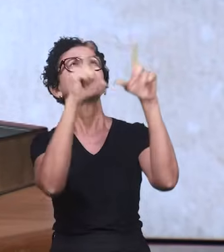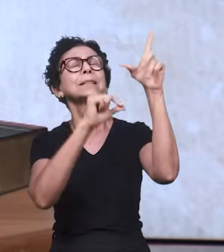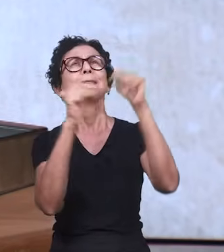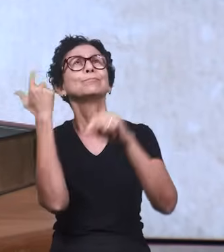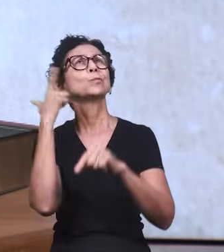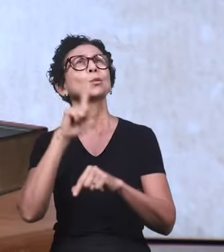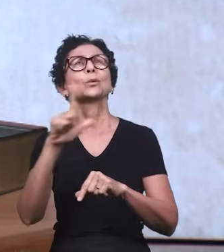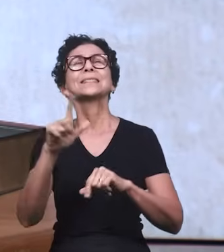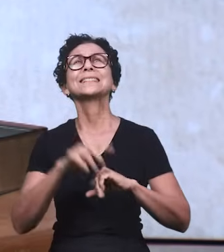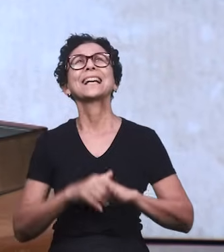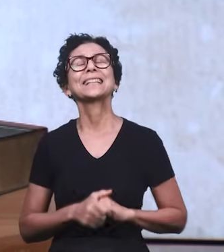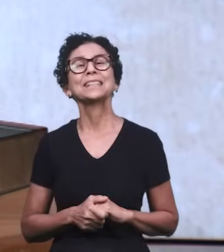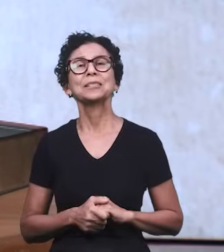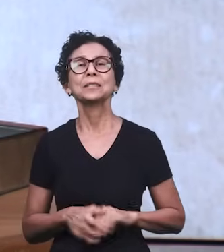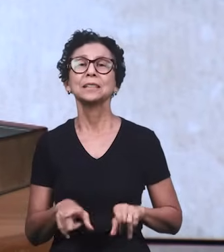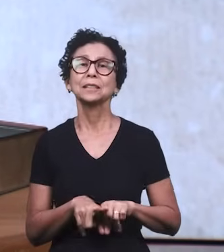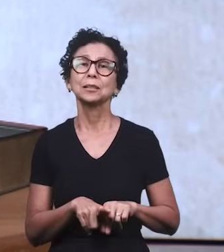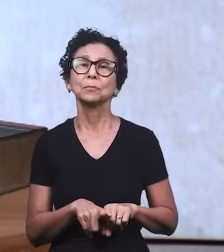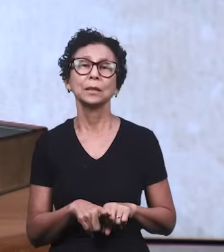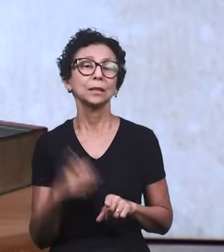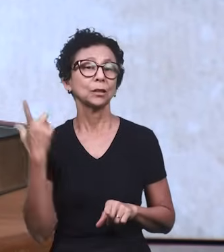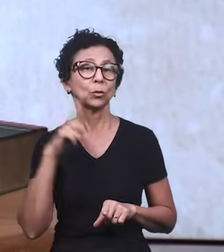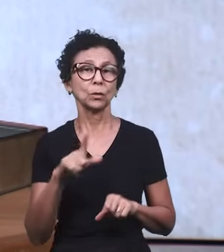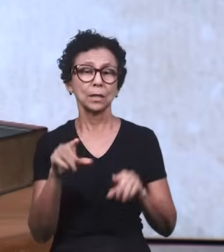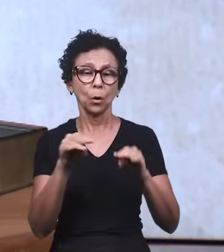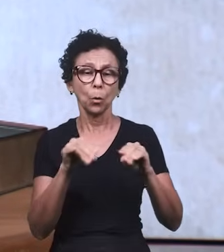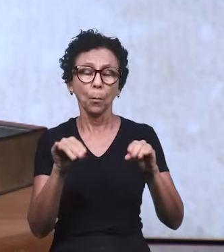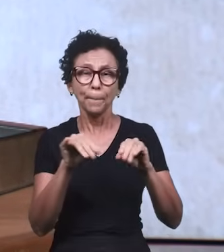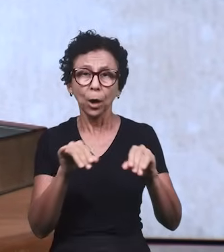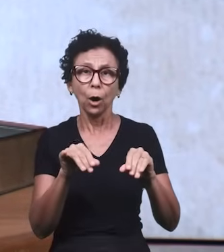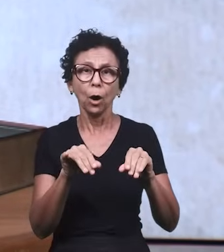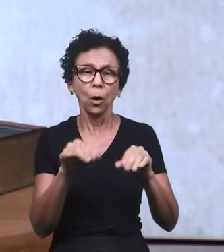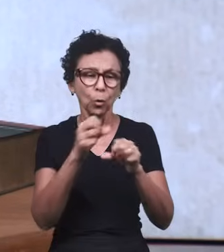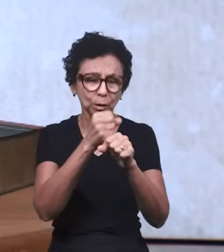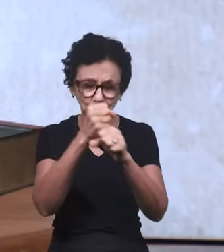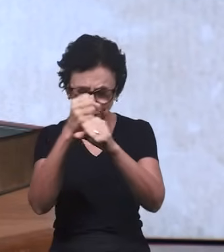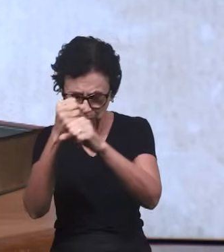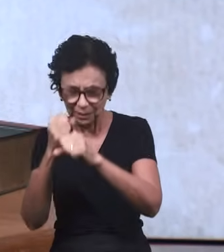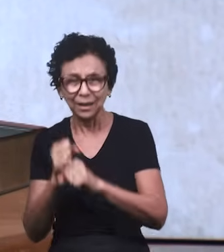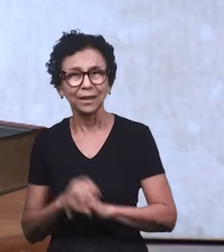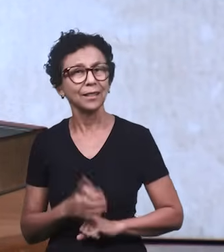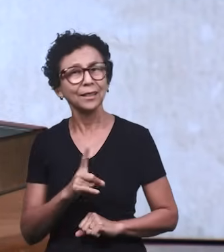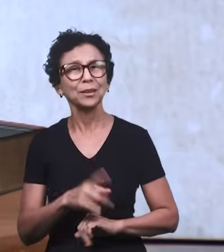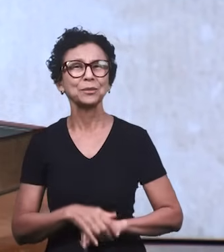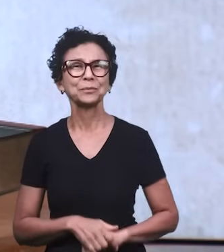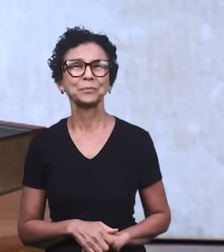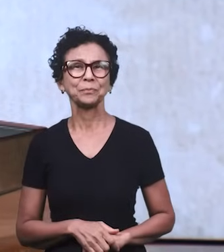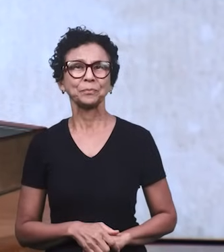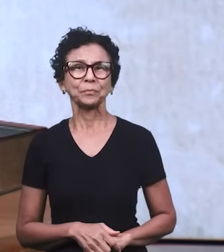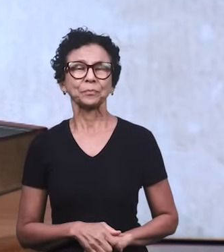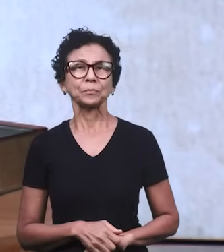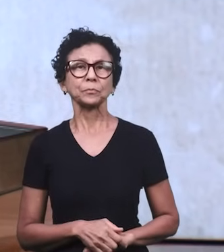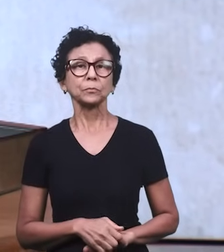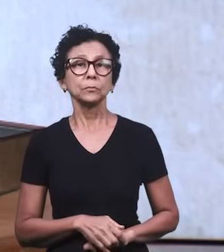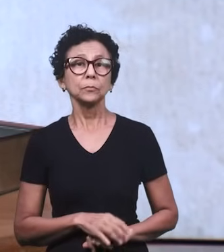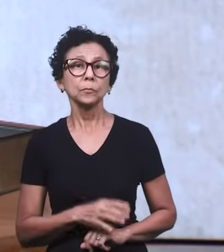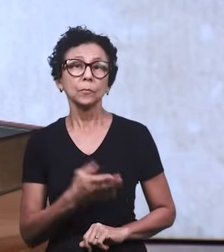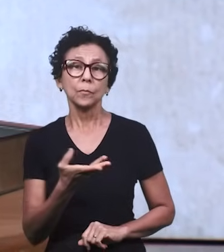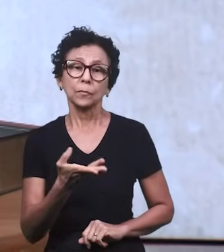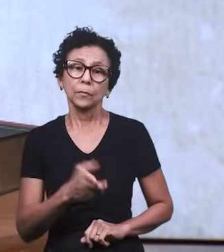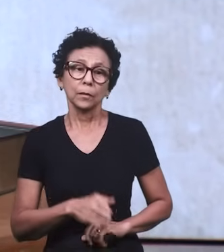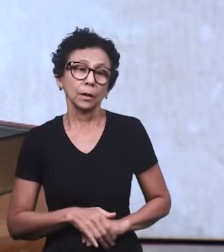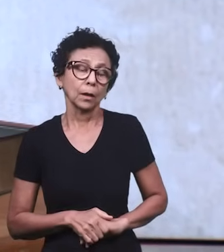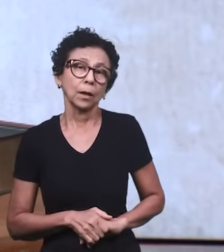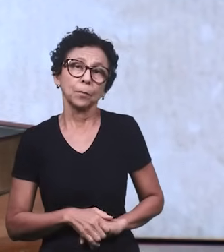céu então a promessa do Senhor permaneceu Abrão já estava aqui preocupado achando que um cé servo que havia nascido na sua casa